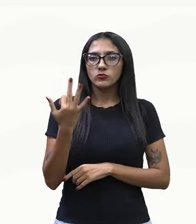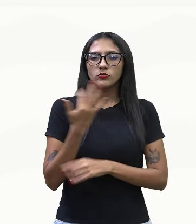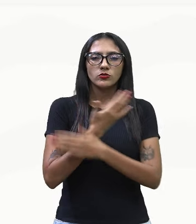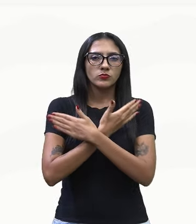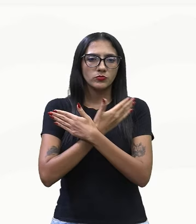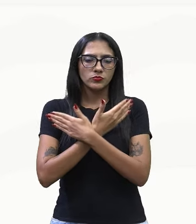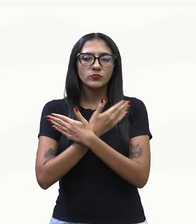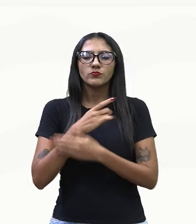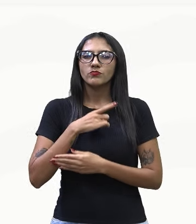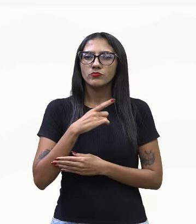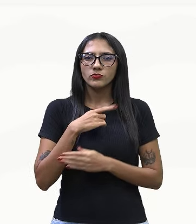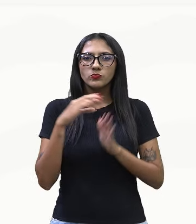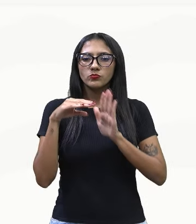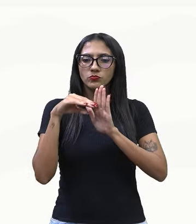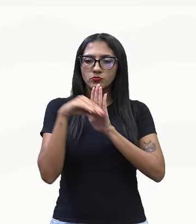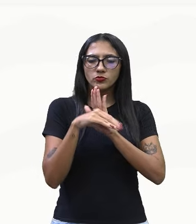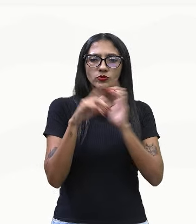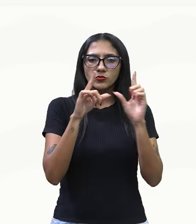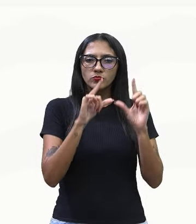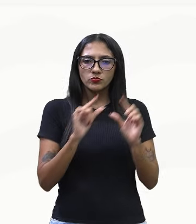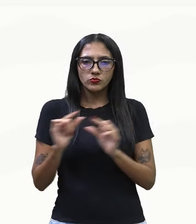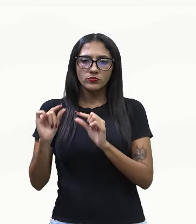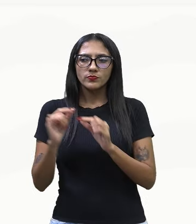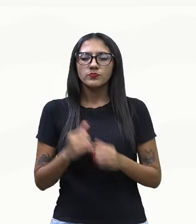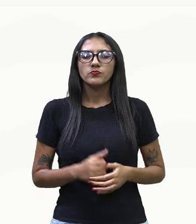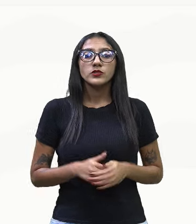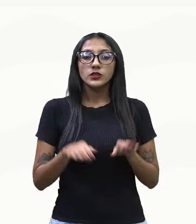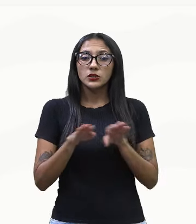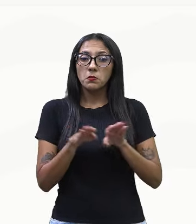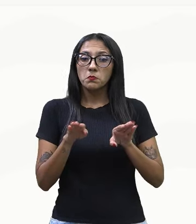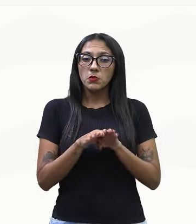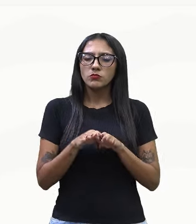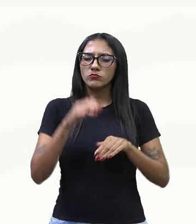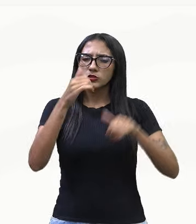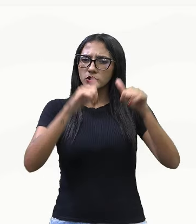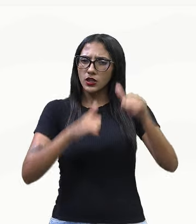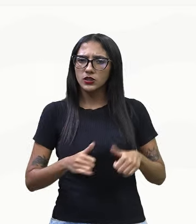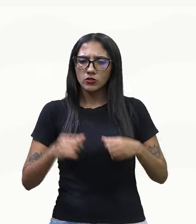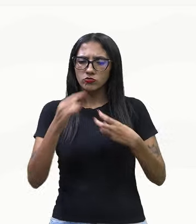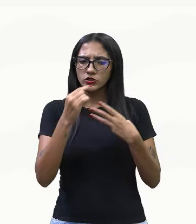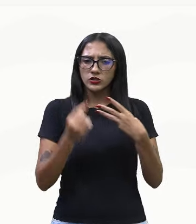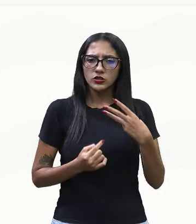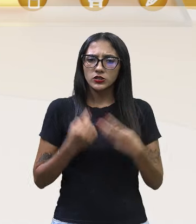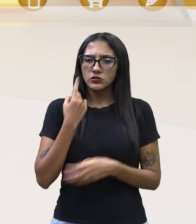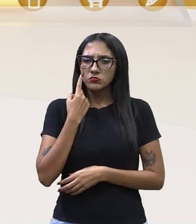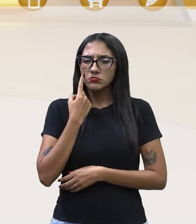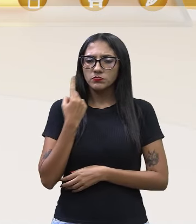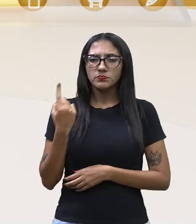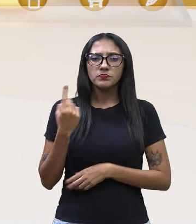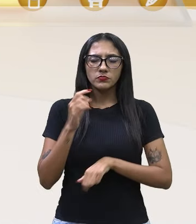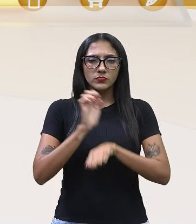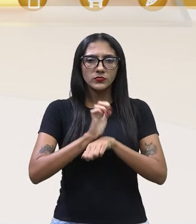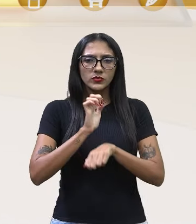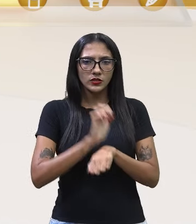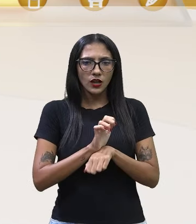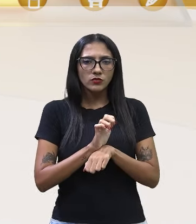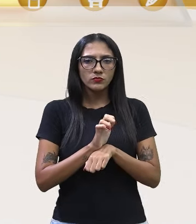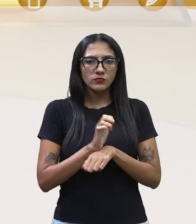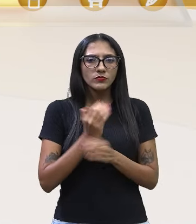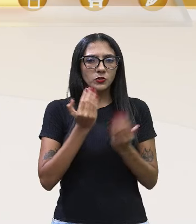decréscimo em todos não é e aqui analisando Mato Grosso e Rondônia continua iguais e Roraima